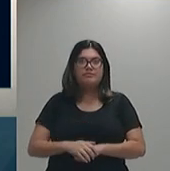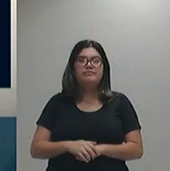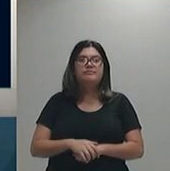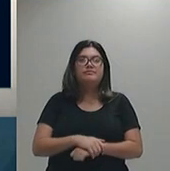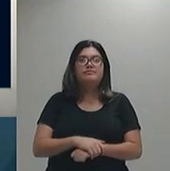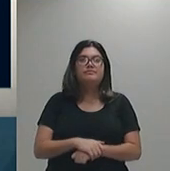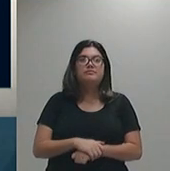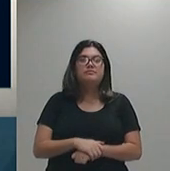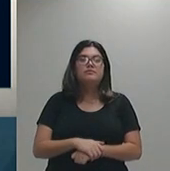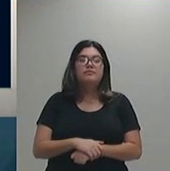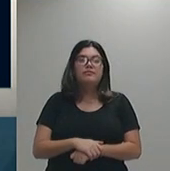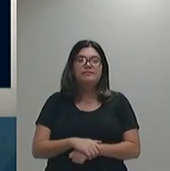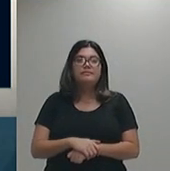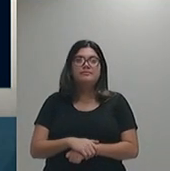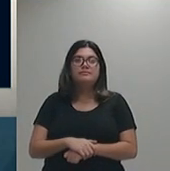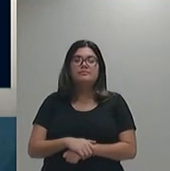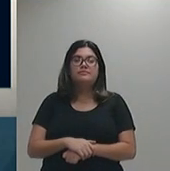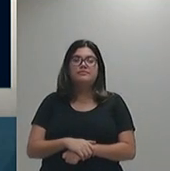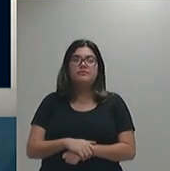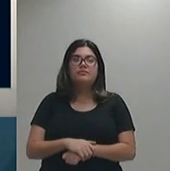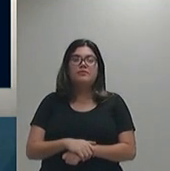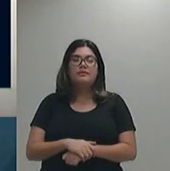E aí